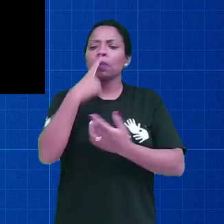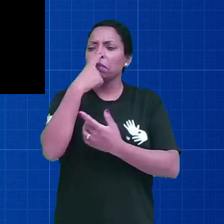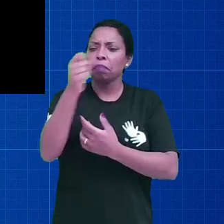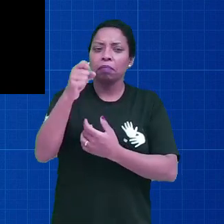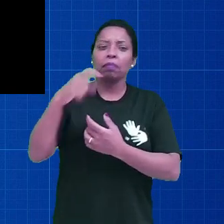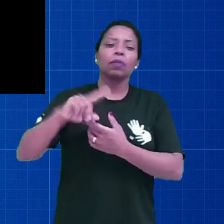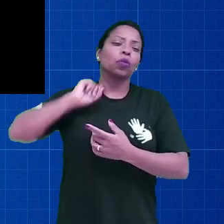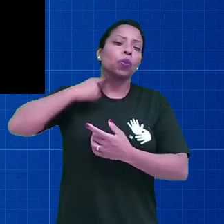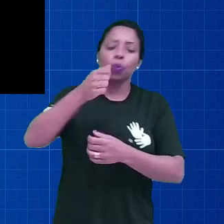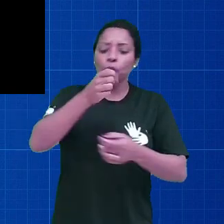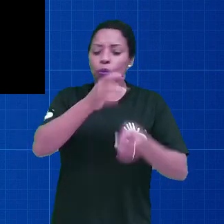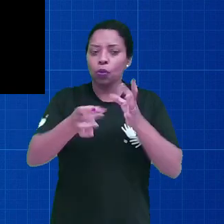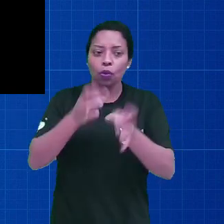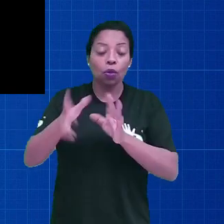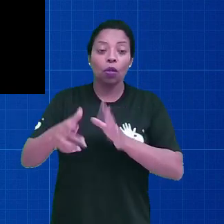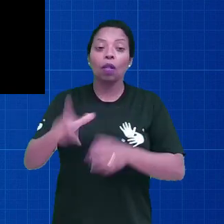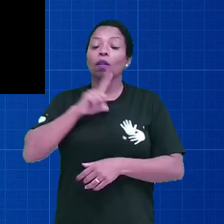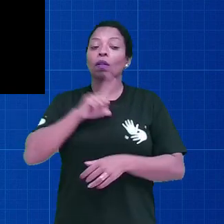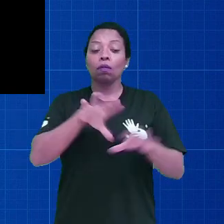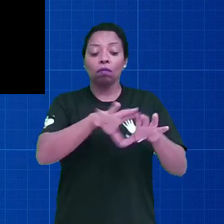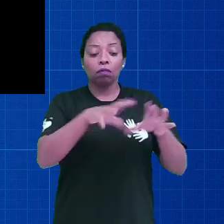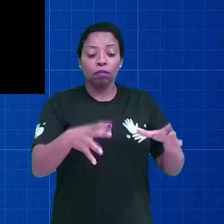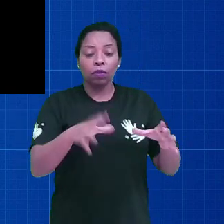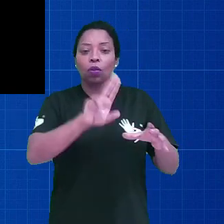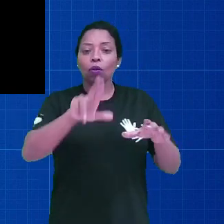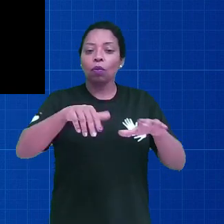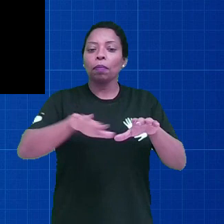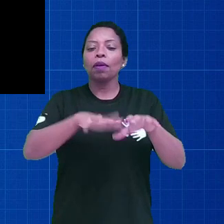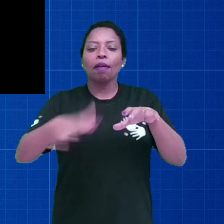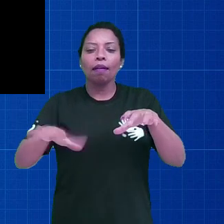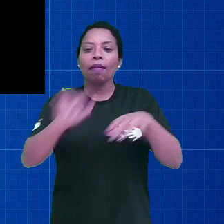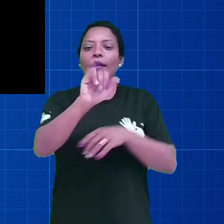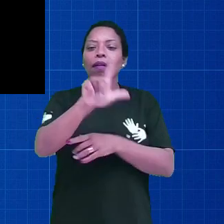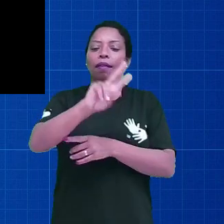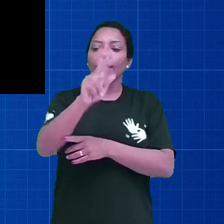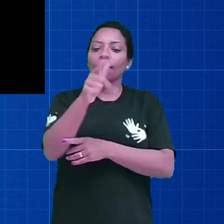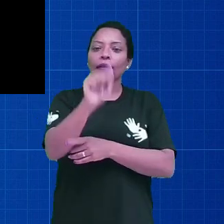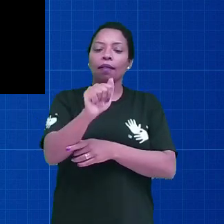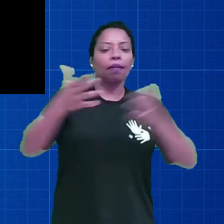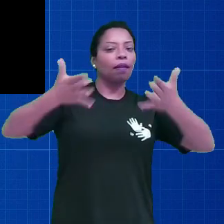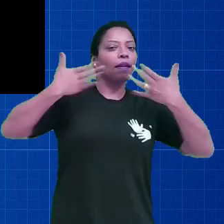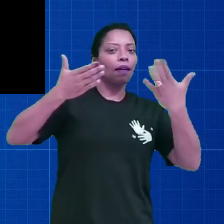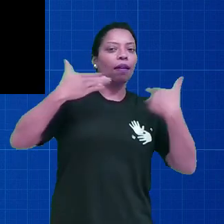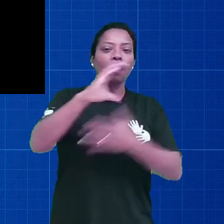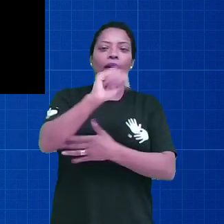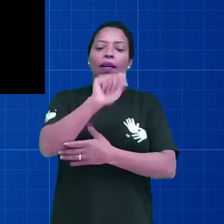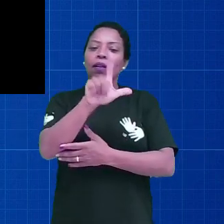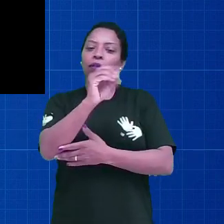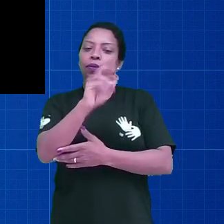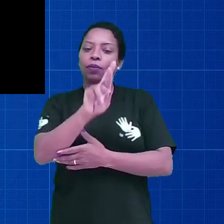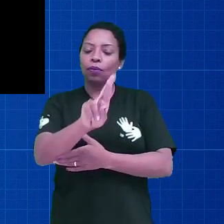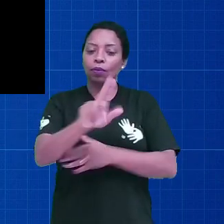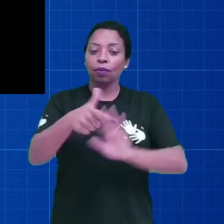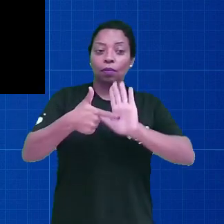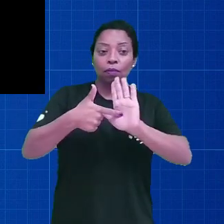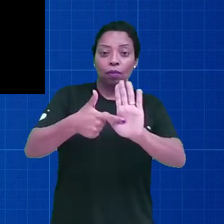ilhas de calor. Então, o que nós temos, na realidade, são